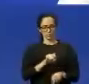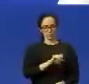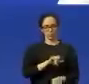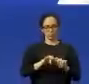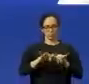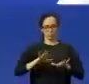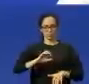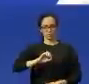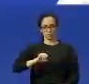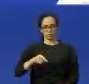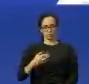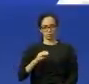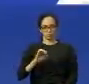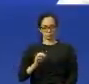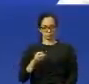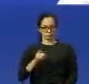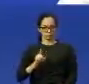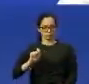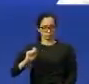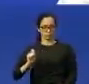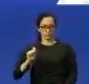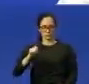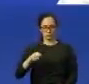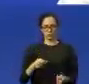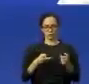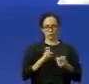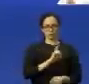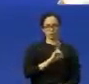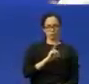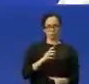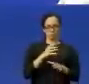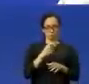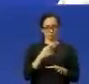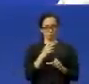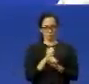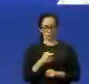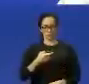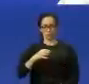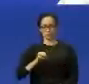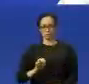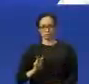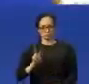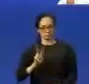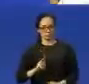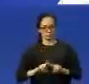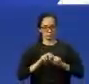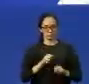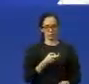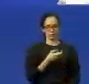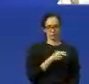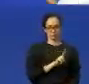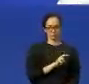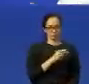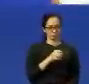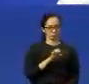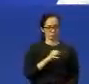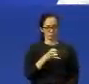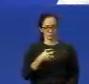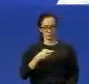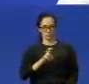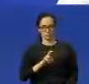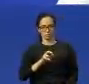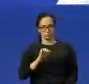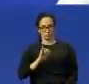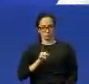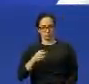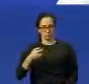humano 0,01 ampere, nós temos que a DDP é 10 volts. Então, U igual a E menos RI, U igual a 10, e